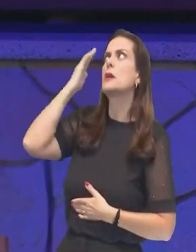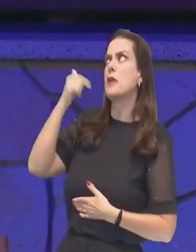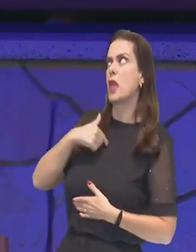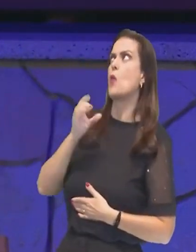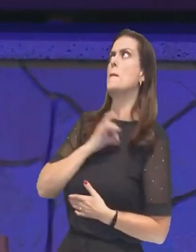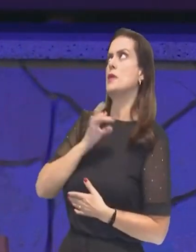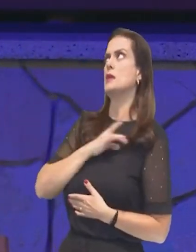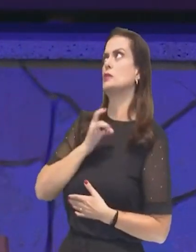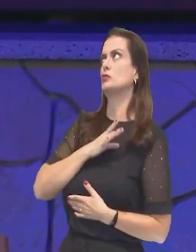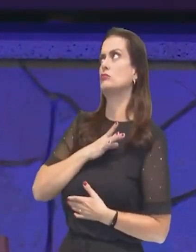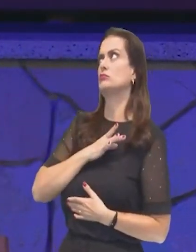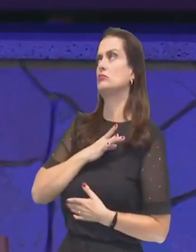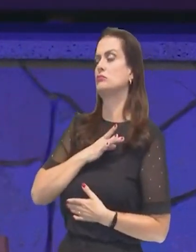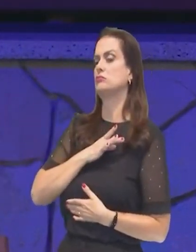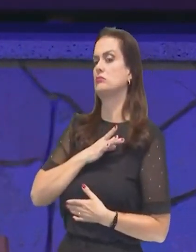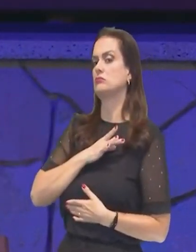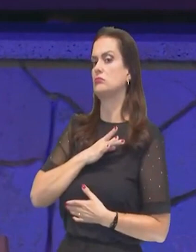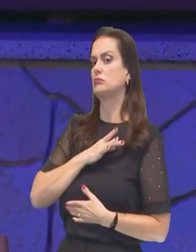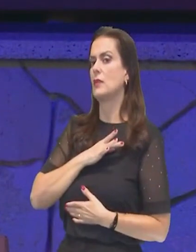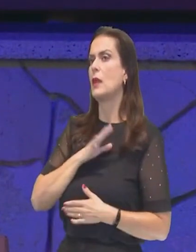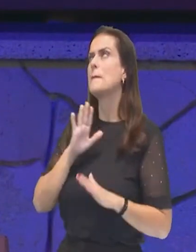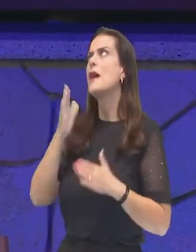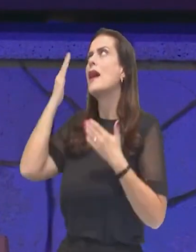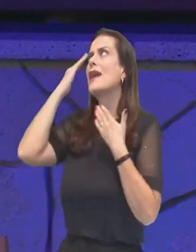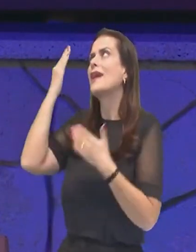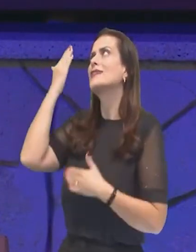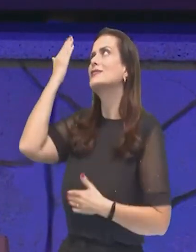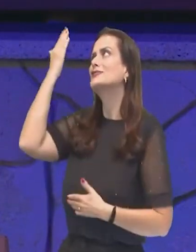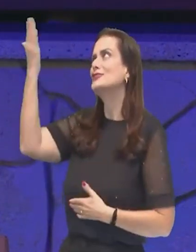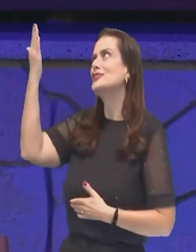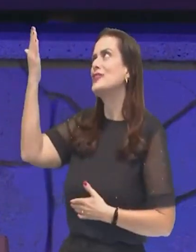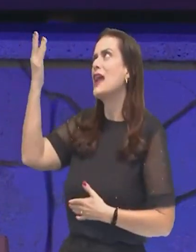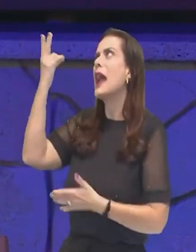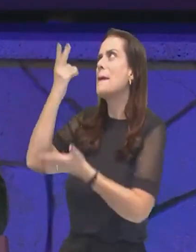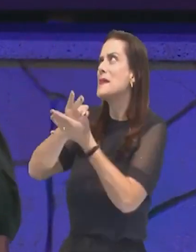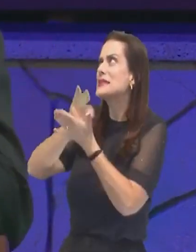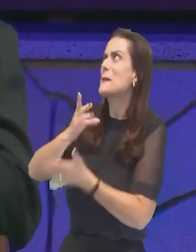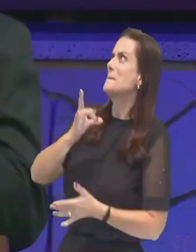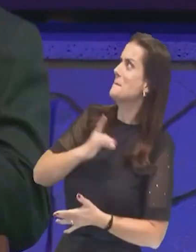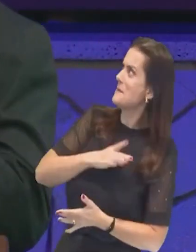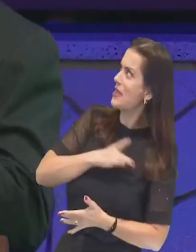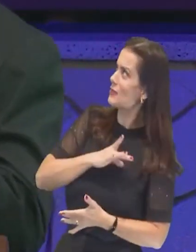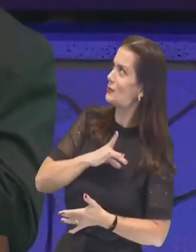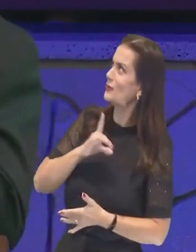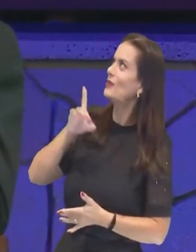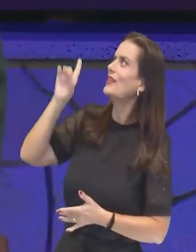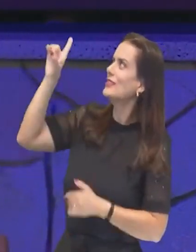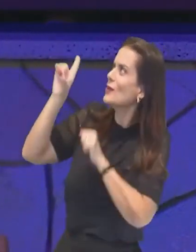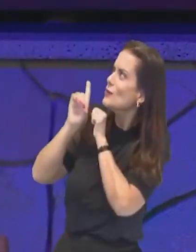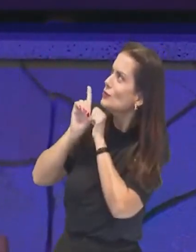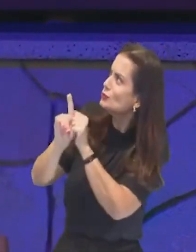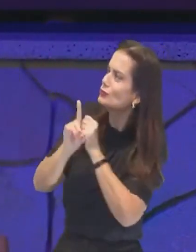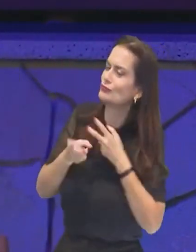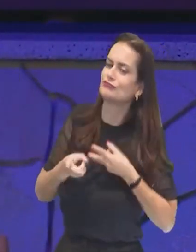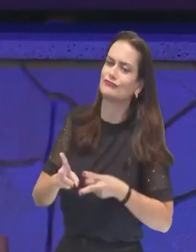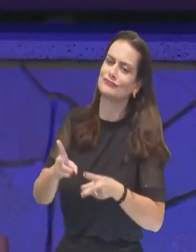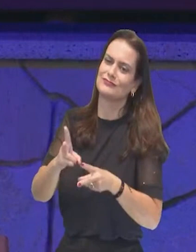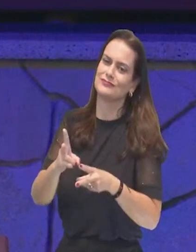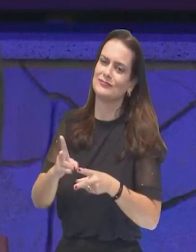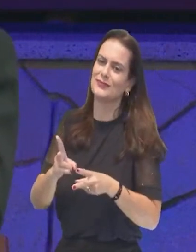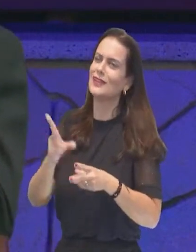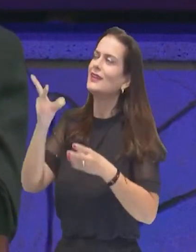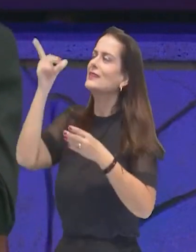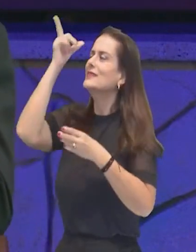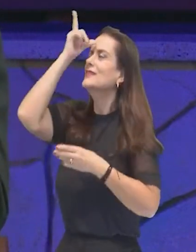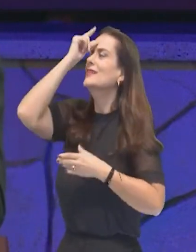medo, mas graças ao Senhor que com medo ou sem medo, o Senhor está comigo. E aquilo me deu uma